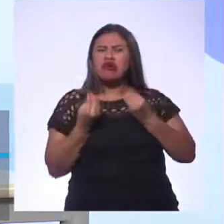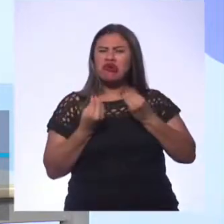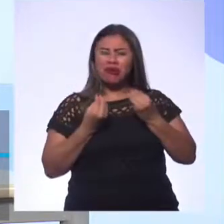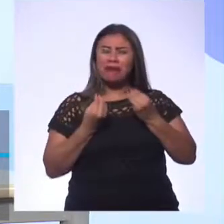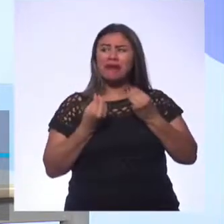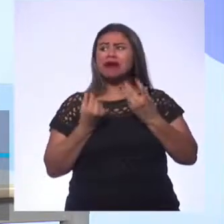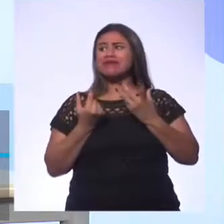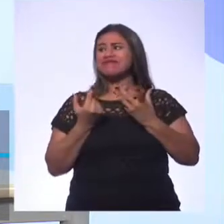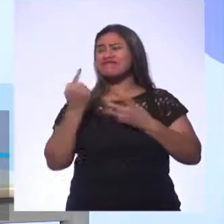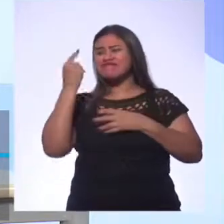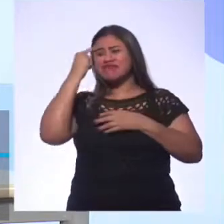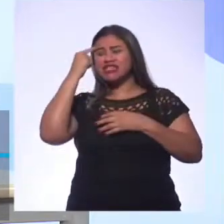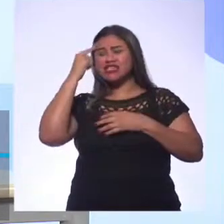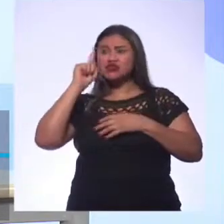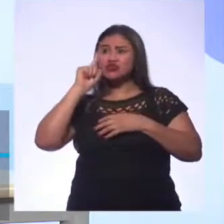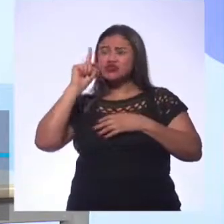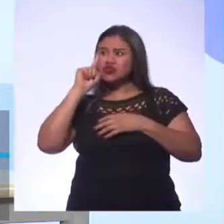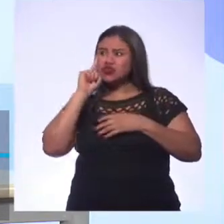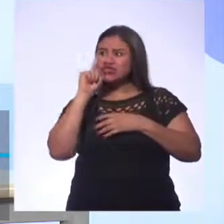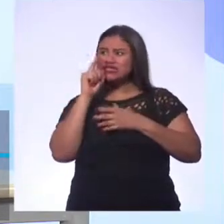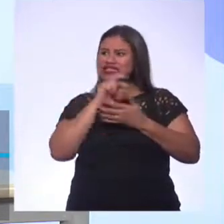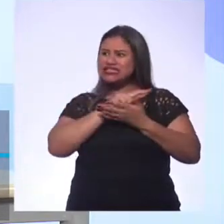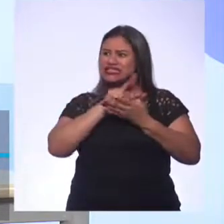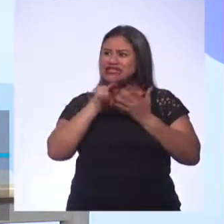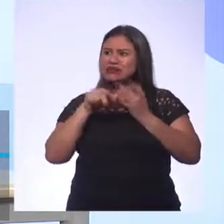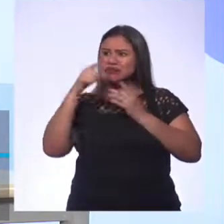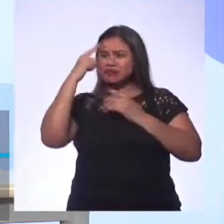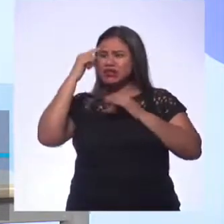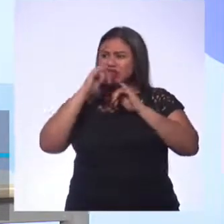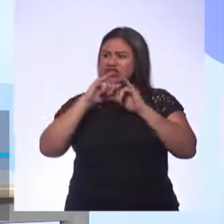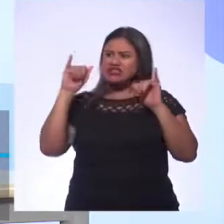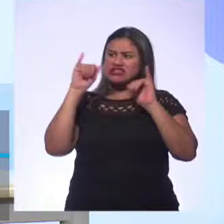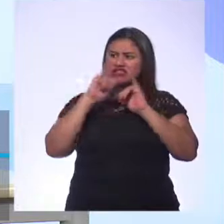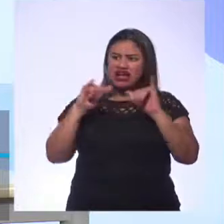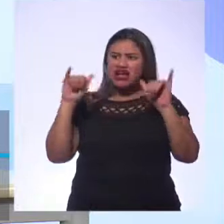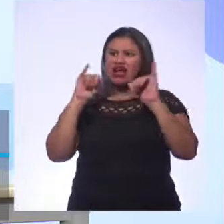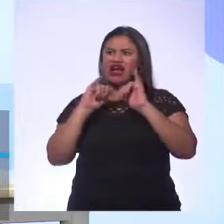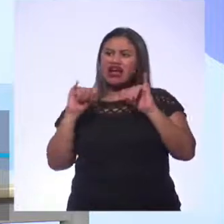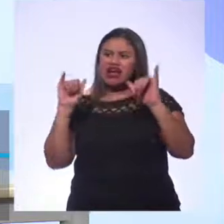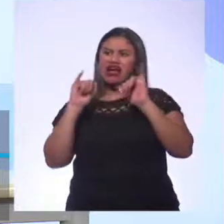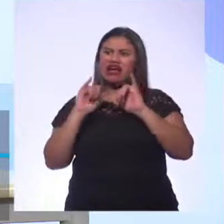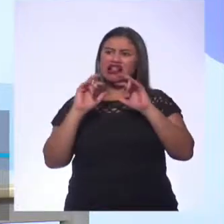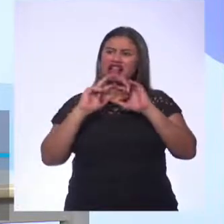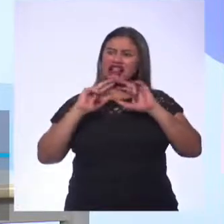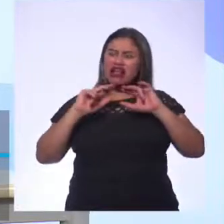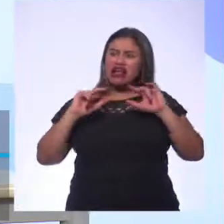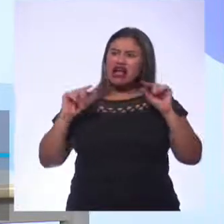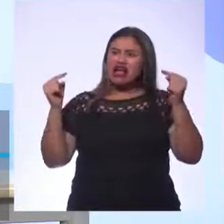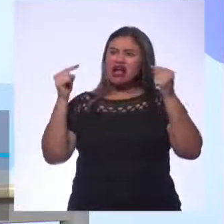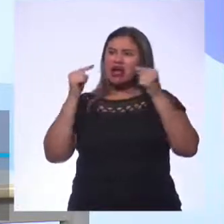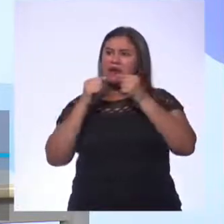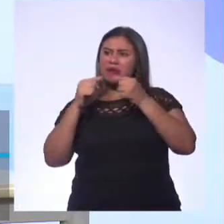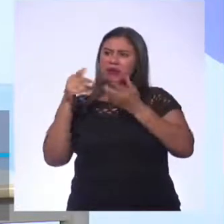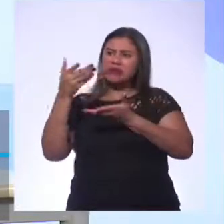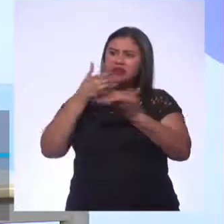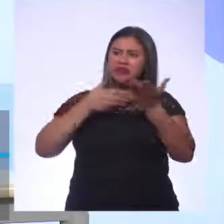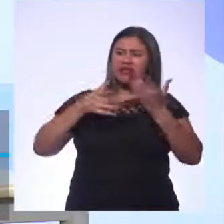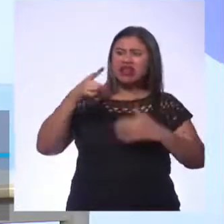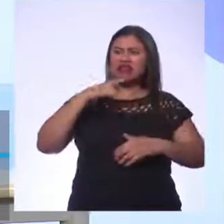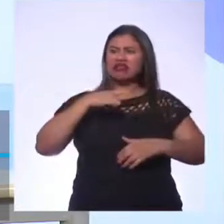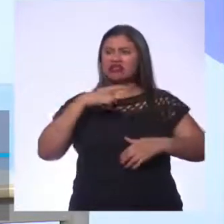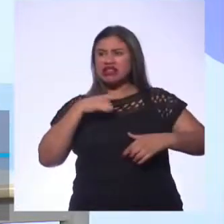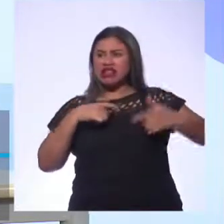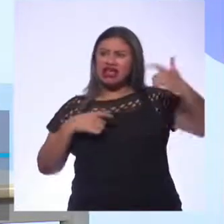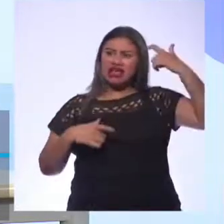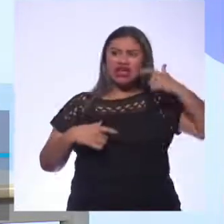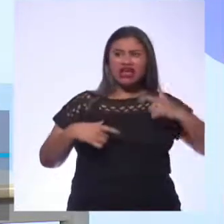nosso cotidiano, dentro, né, dessas publicidades e propagandas, né, sobre a relação entre o ter e o ser, o quanto